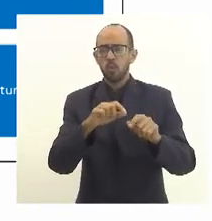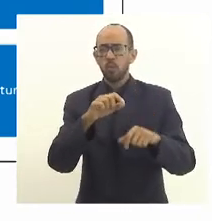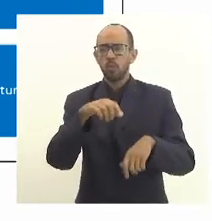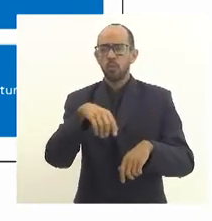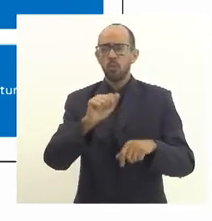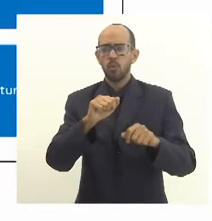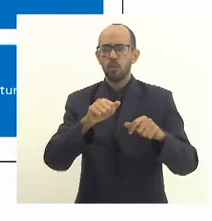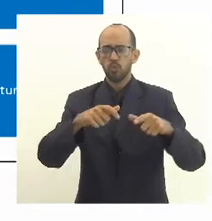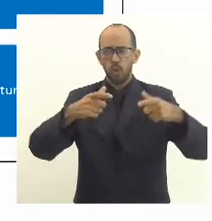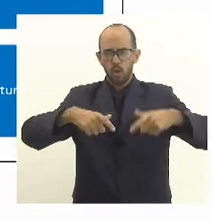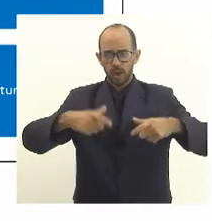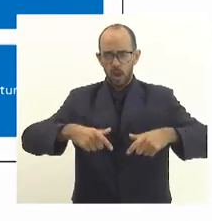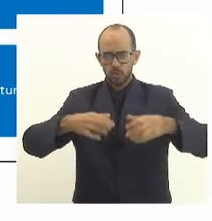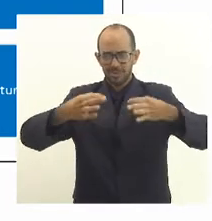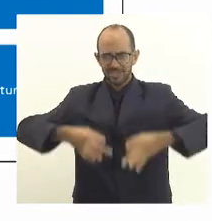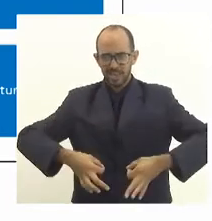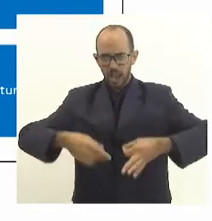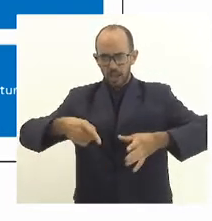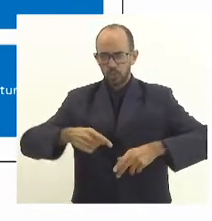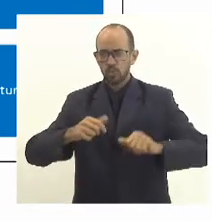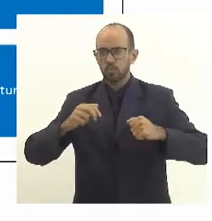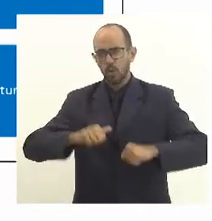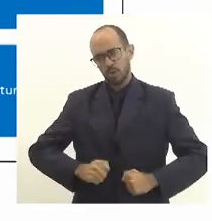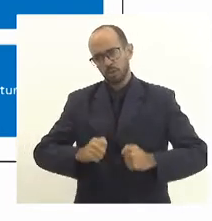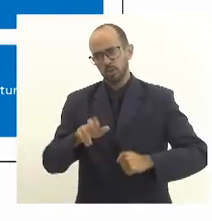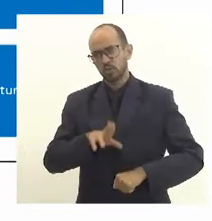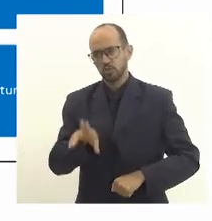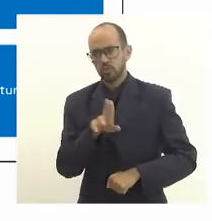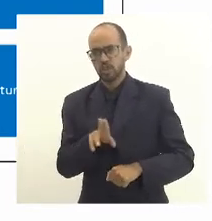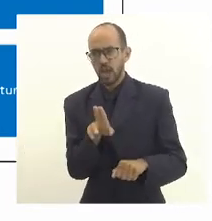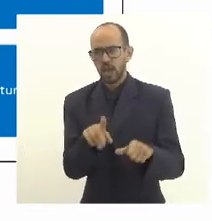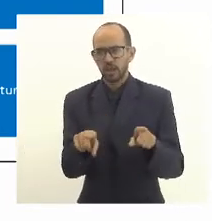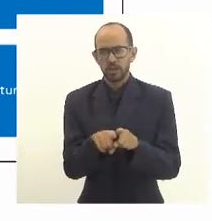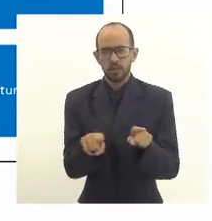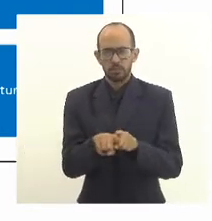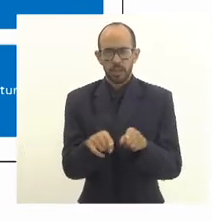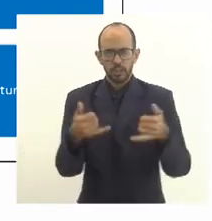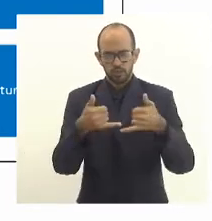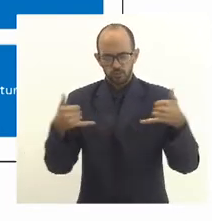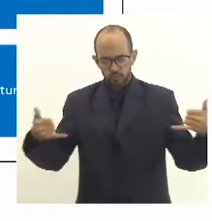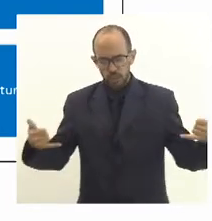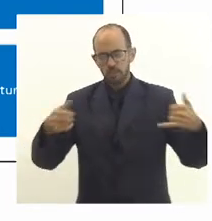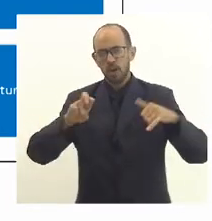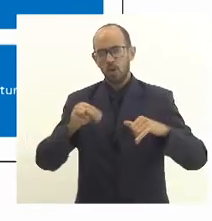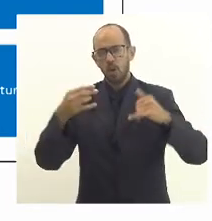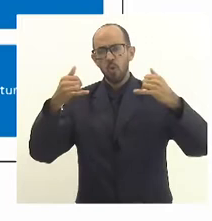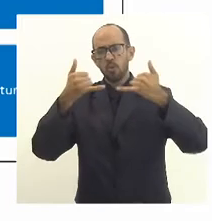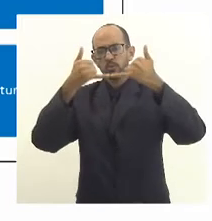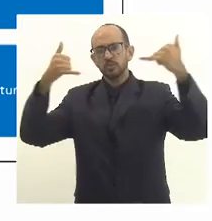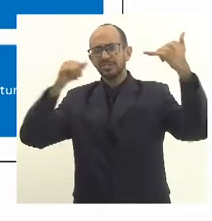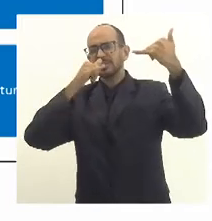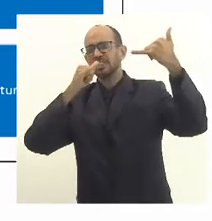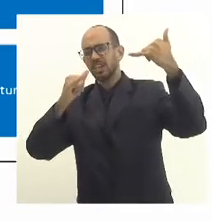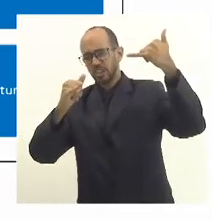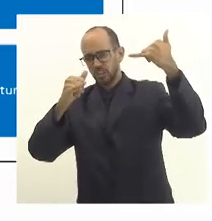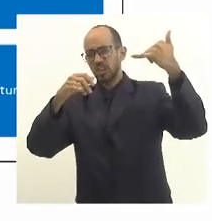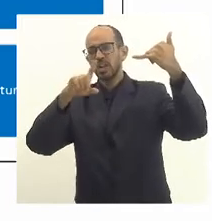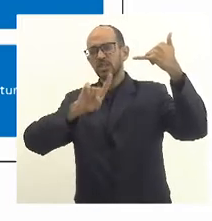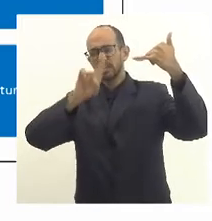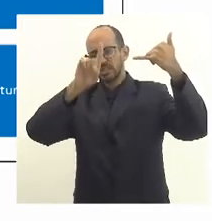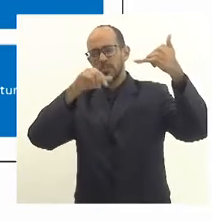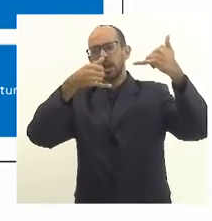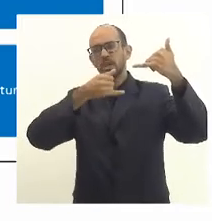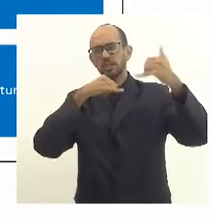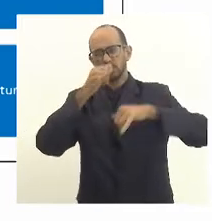iluminação pública, tem a faixa de ocupação das fibras óticas, e a gente tem ali um espaço, né, que é o espaço onde a gente